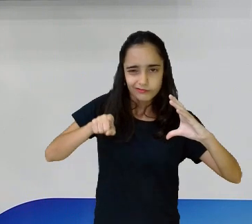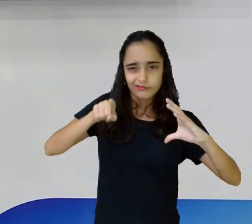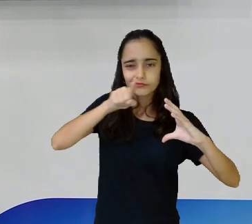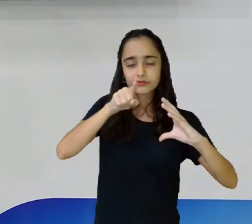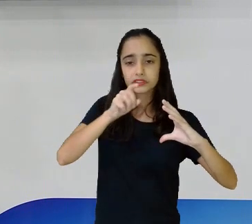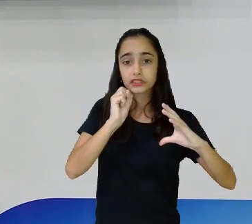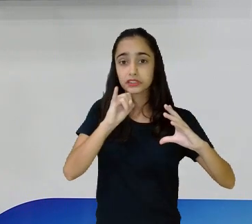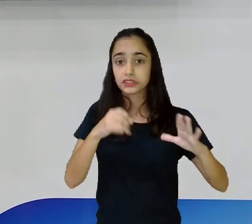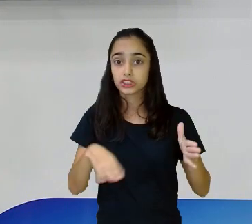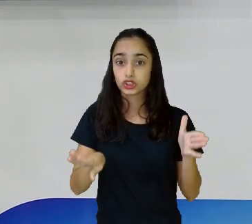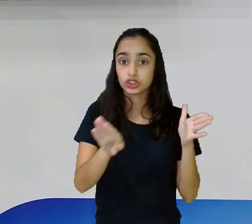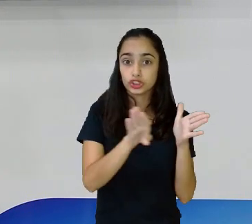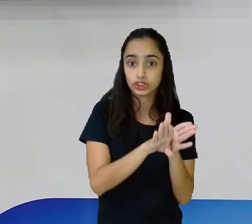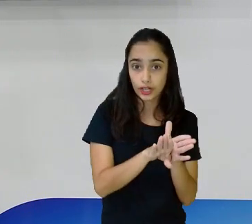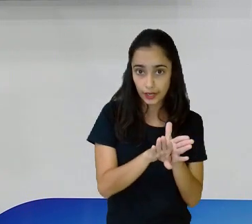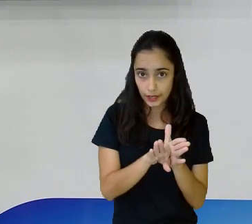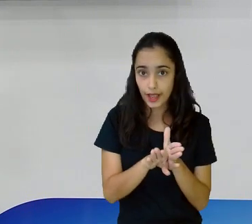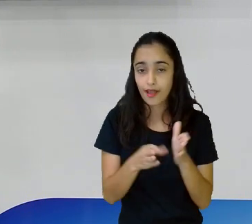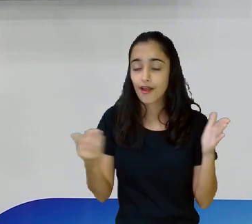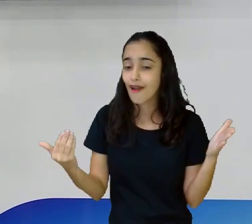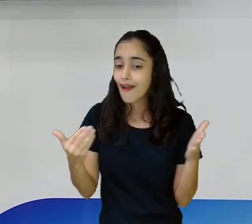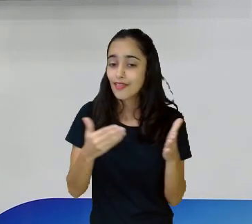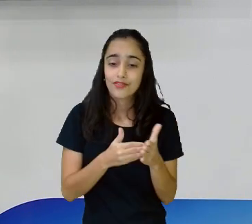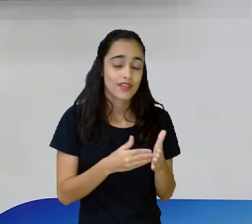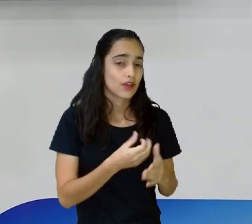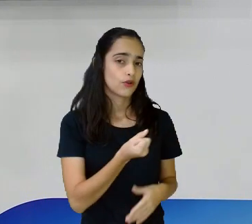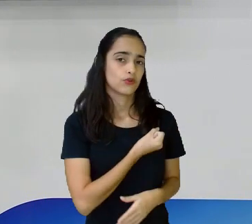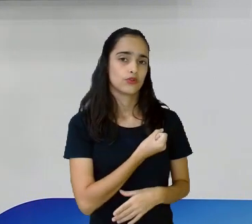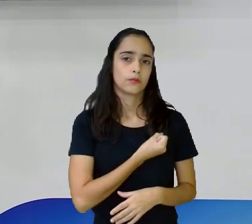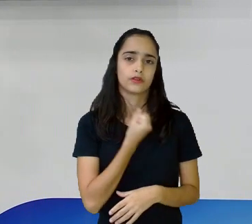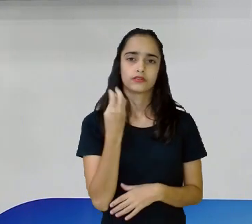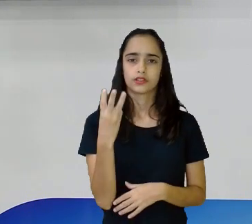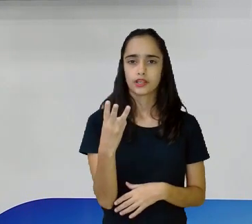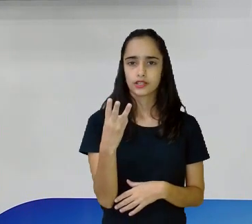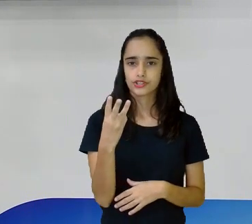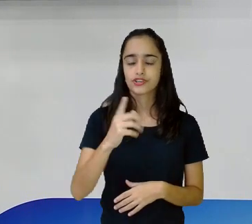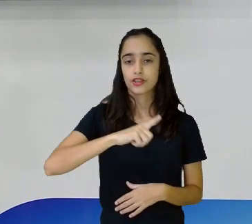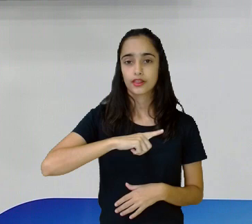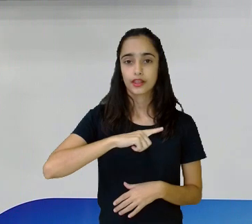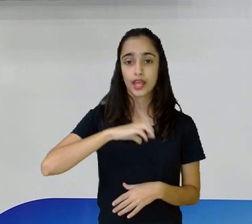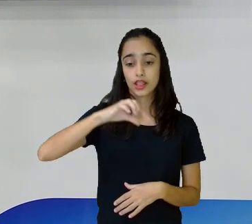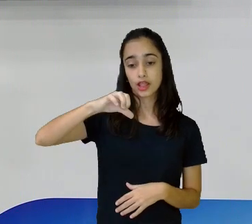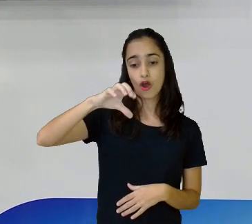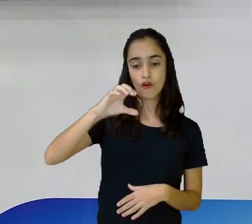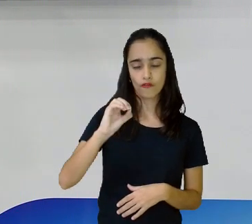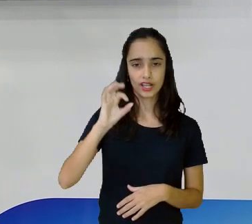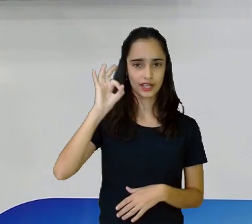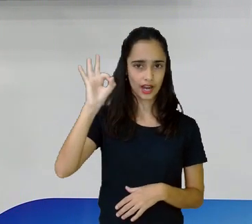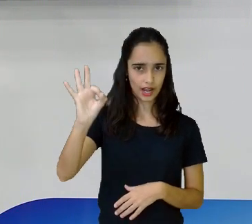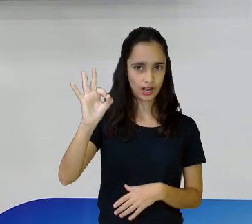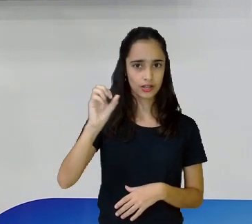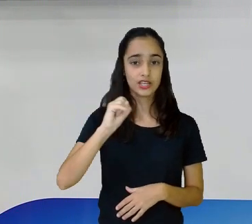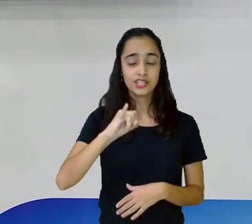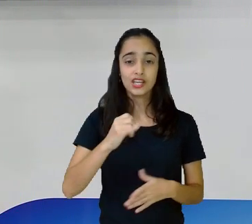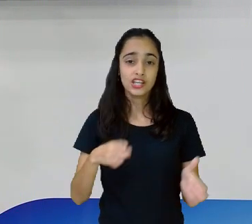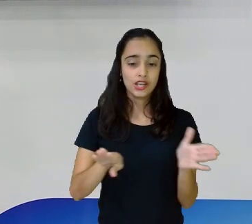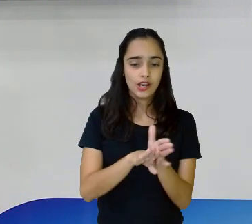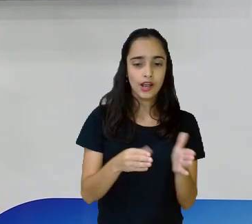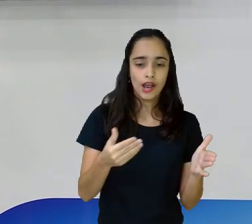eu chego até o número 3, eu tenho 90. Se eu chego até o número 6, eu